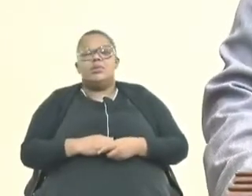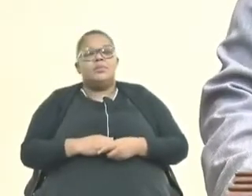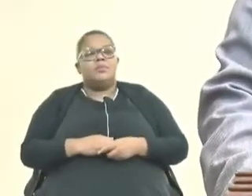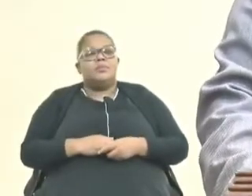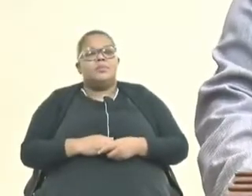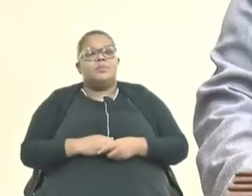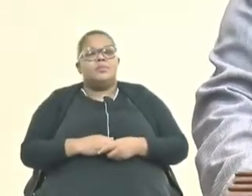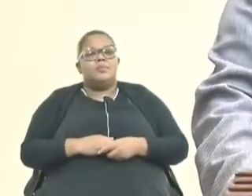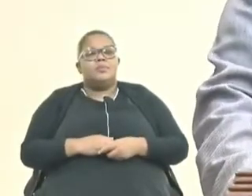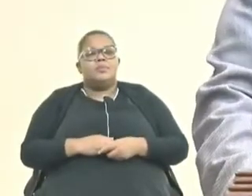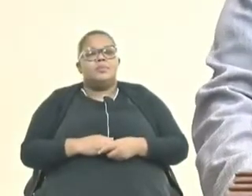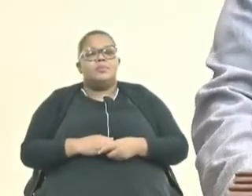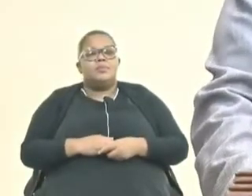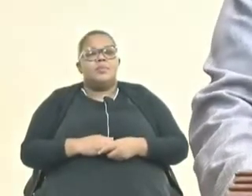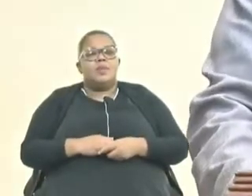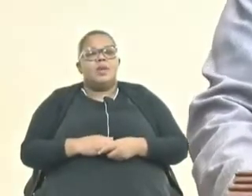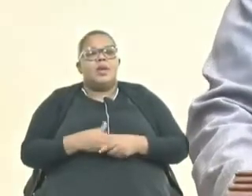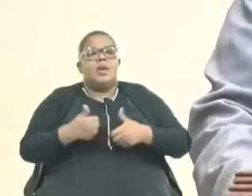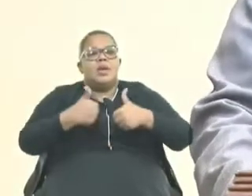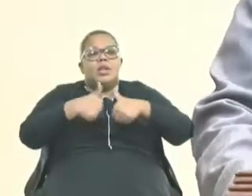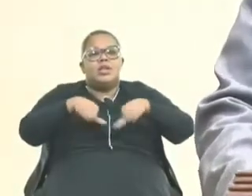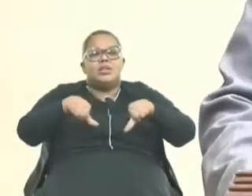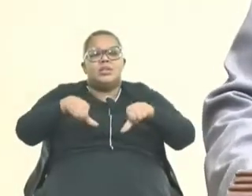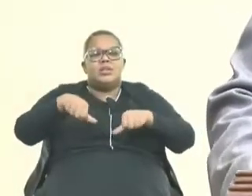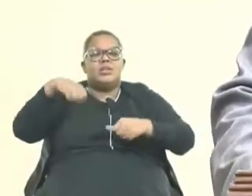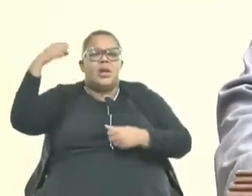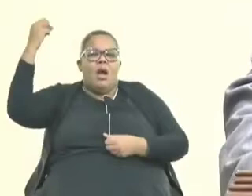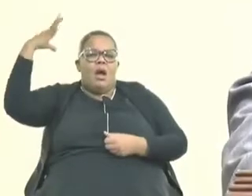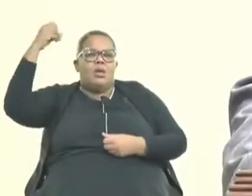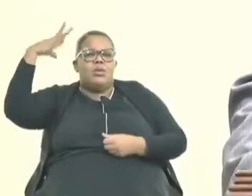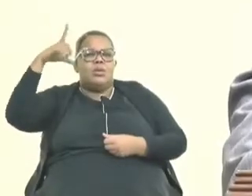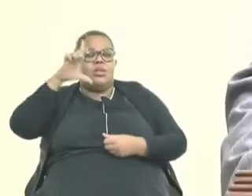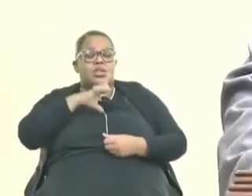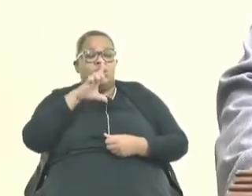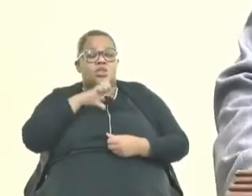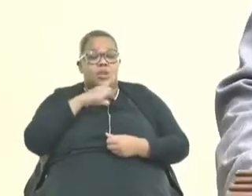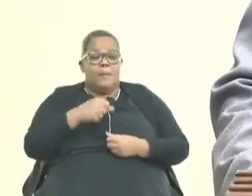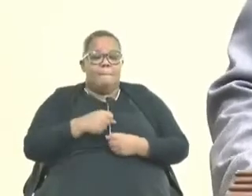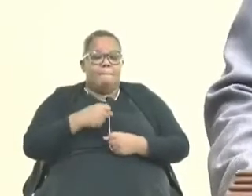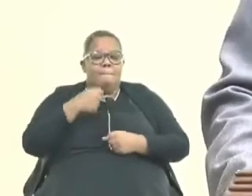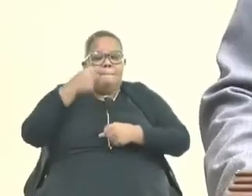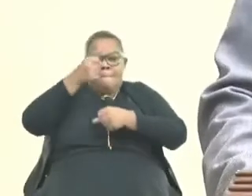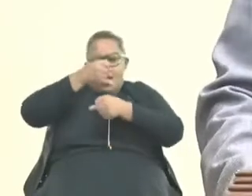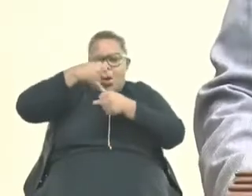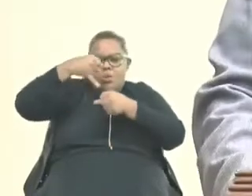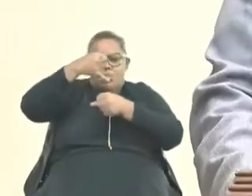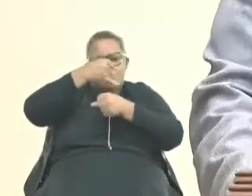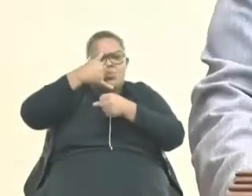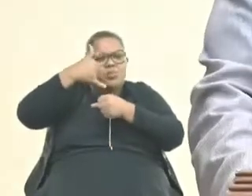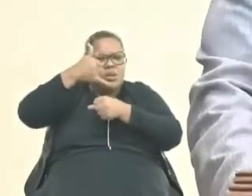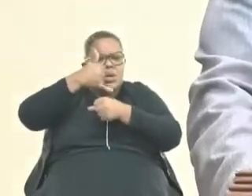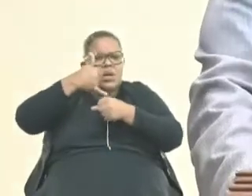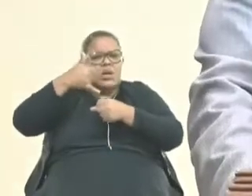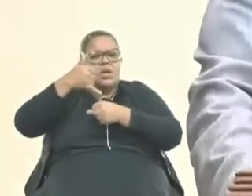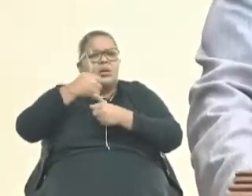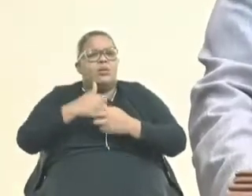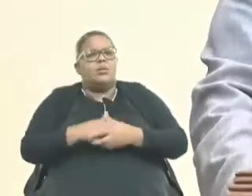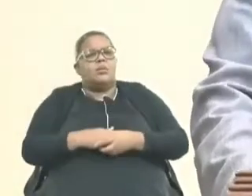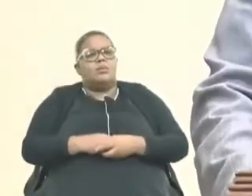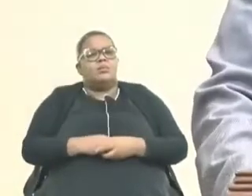Oi e para que ela permanecesse aceso era o danado de trouxessem azeite puro livro do Êxodo